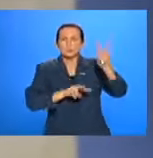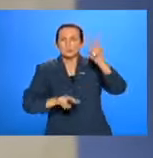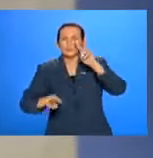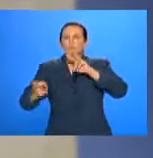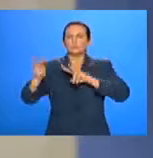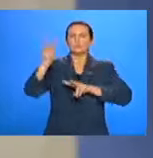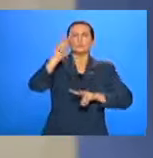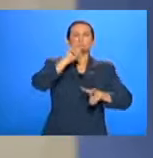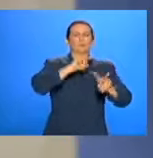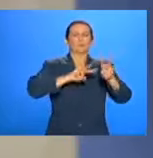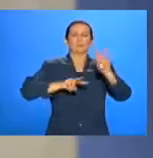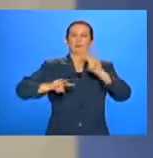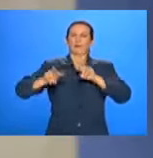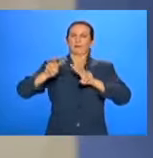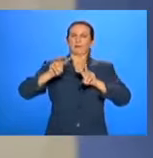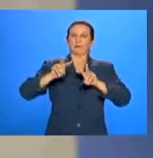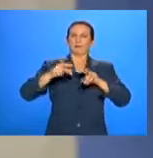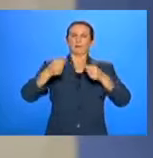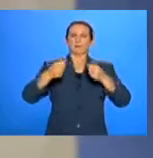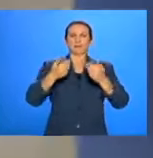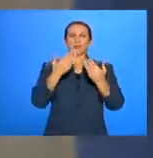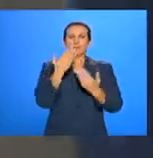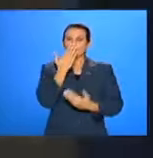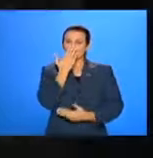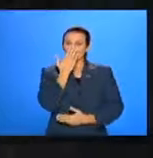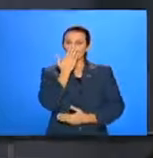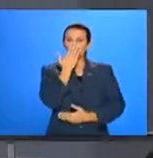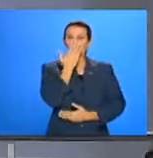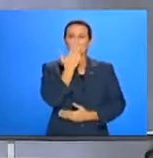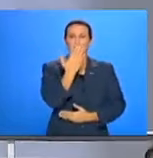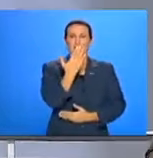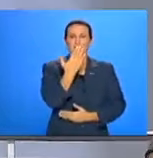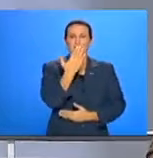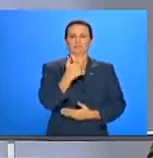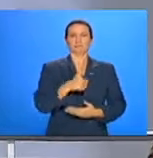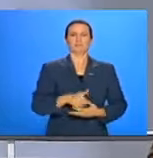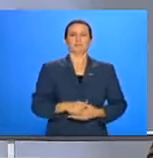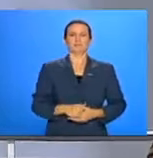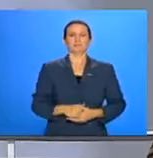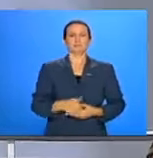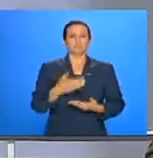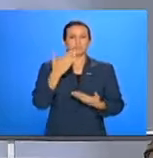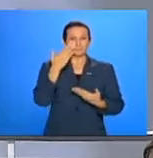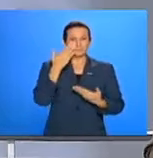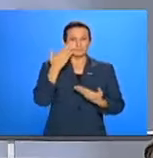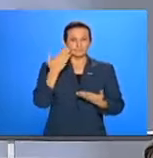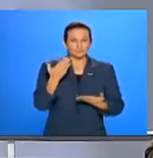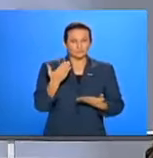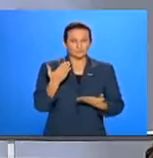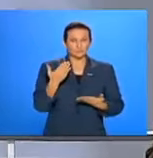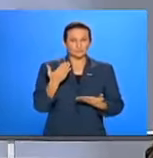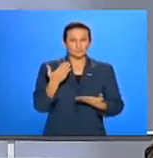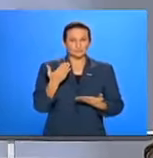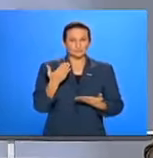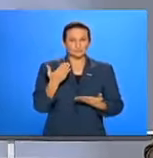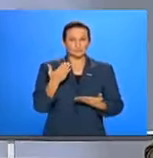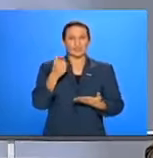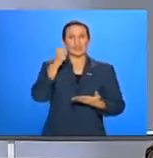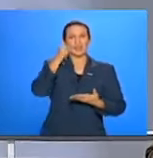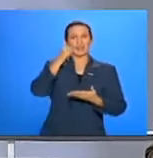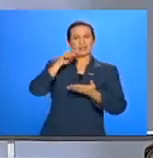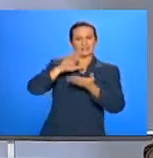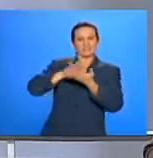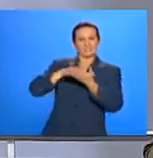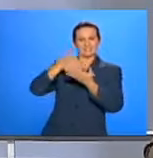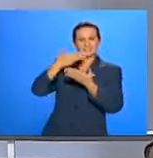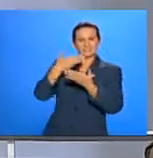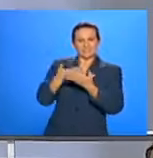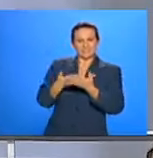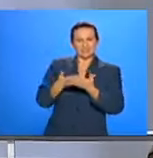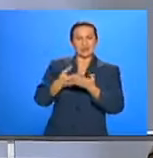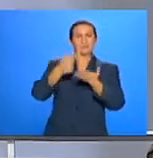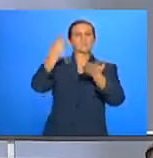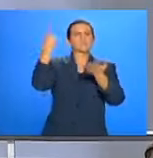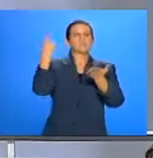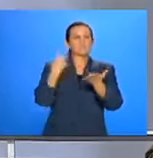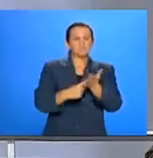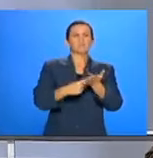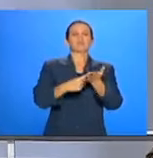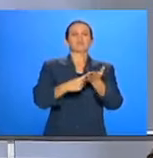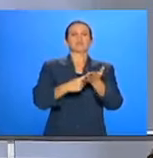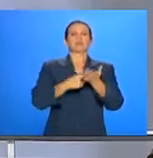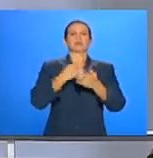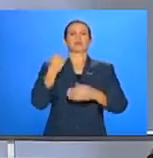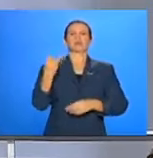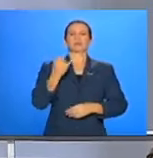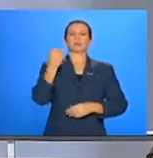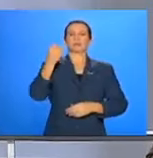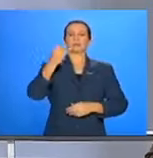nós precisamos estar de frente. O depoente confirma quanto é importante o